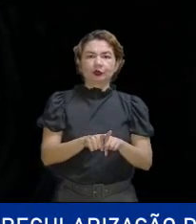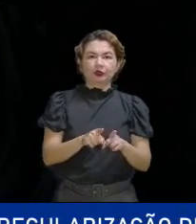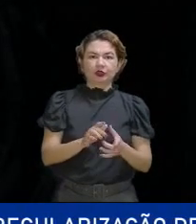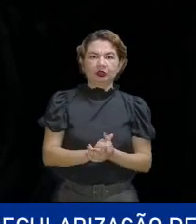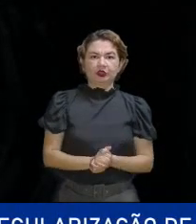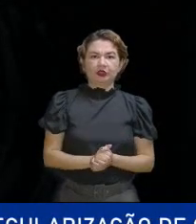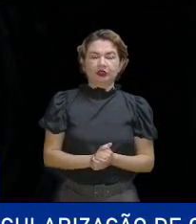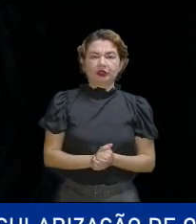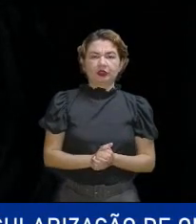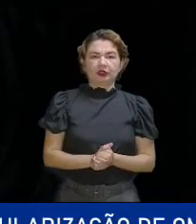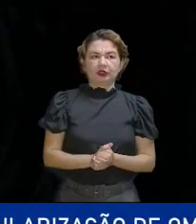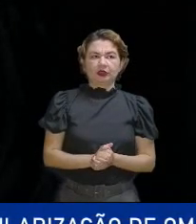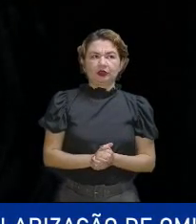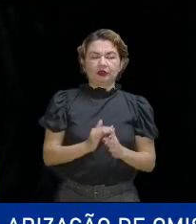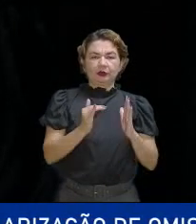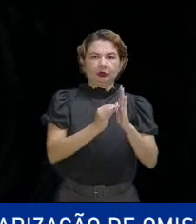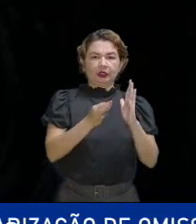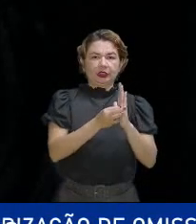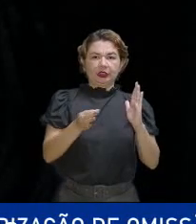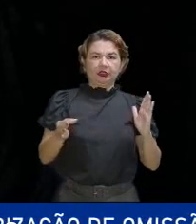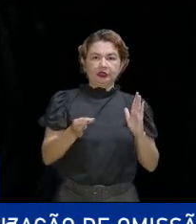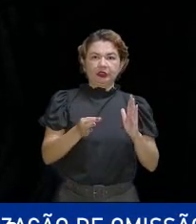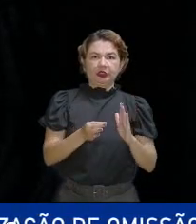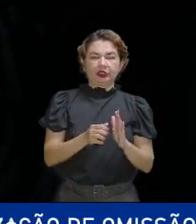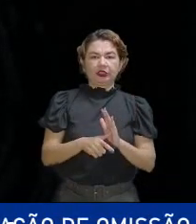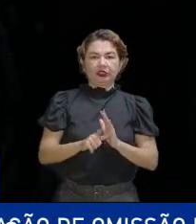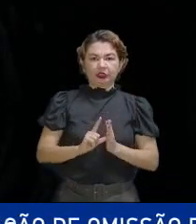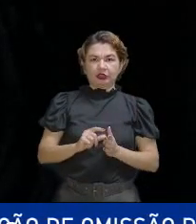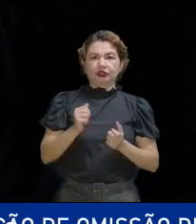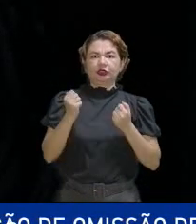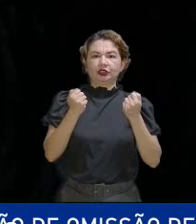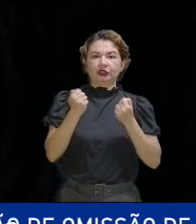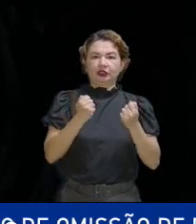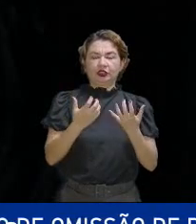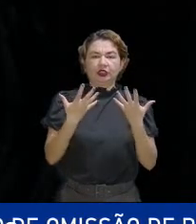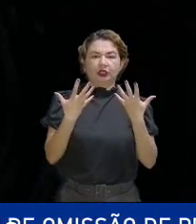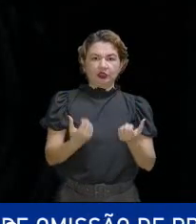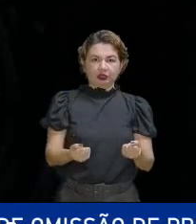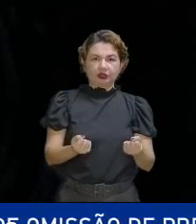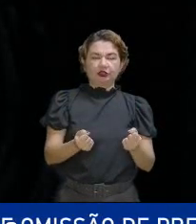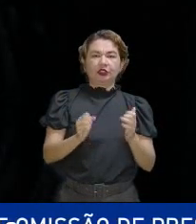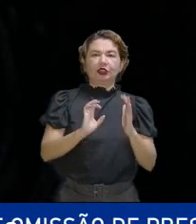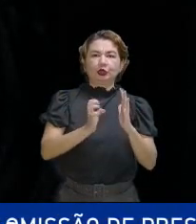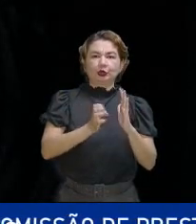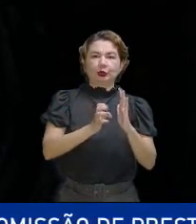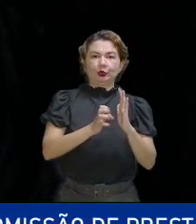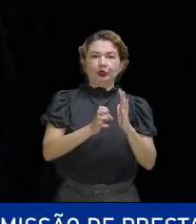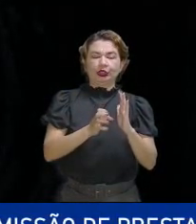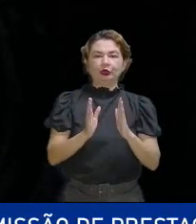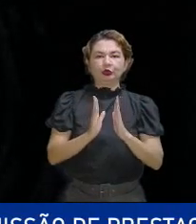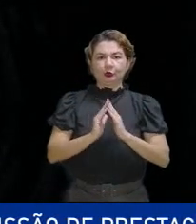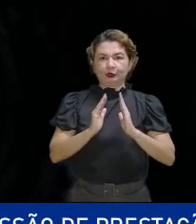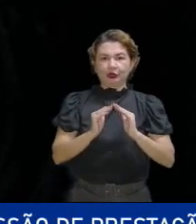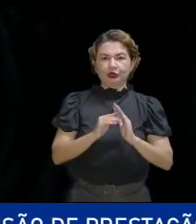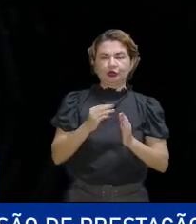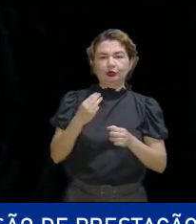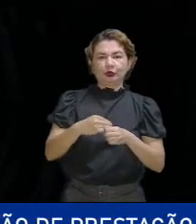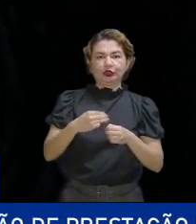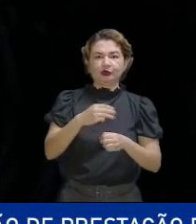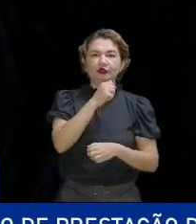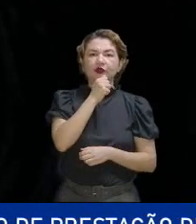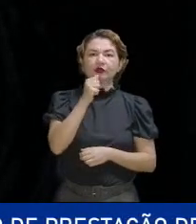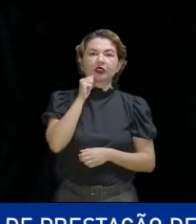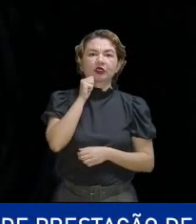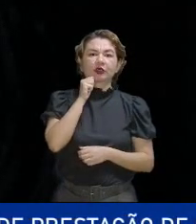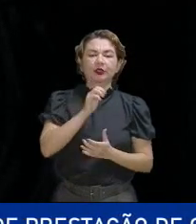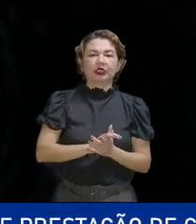e na esteira dos pareceres que antecedem essa análise, defiro o pedido do partido Podemos, no município de Macapá,